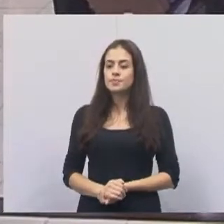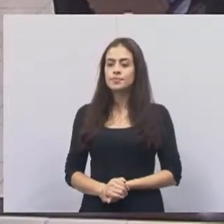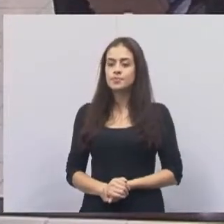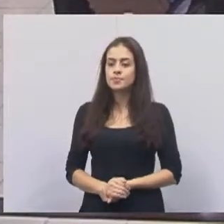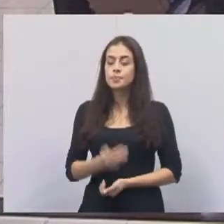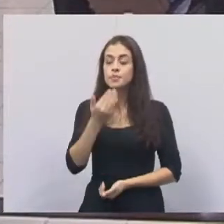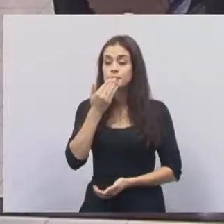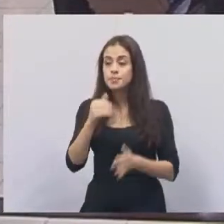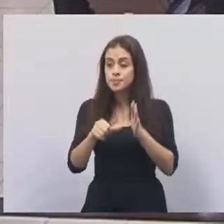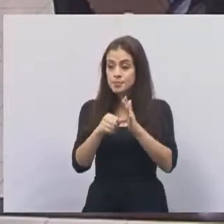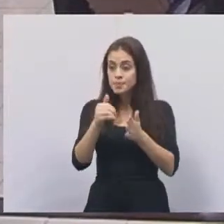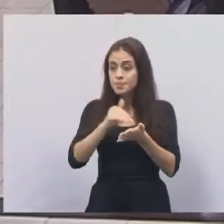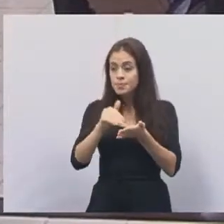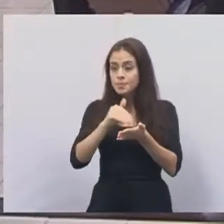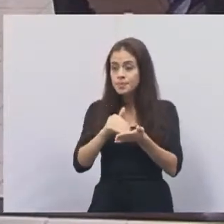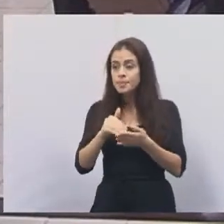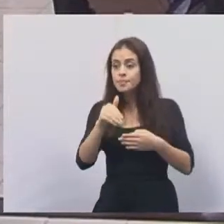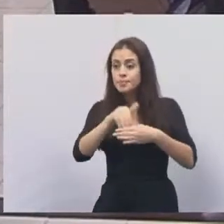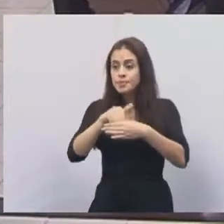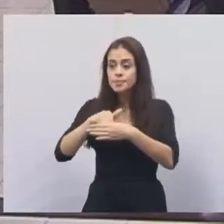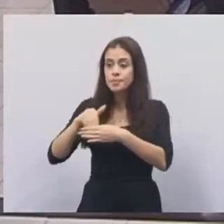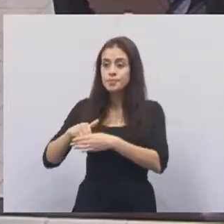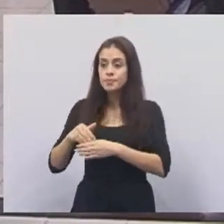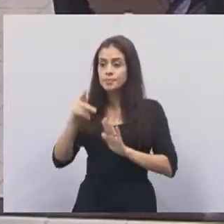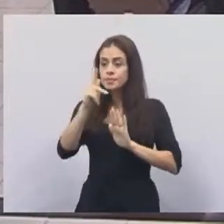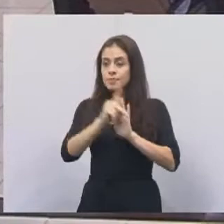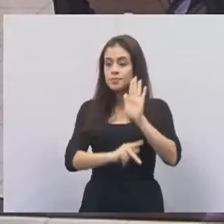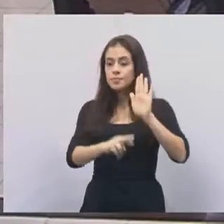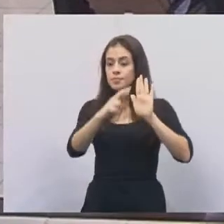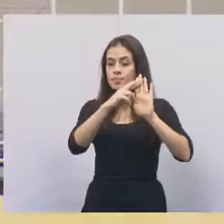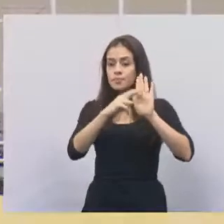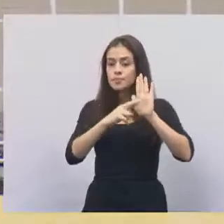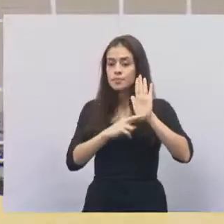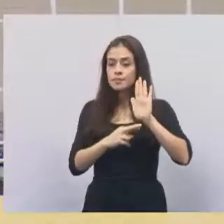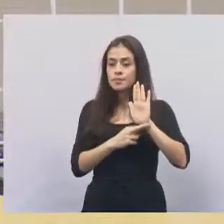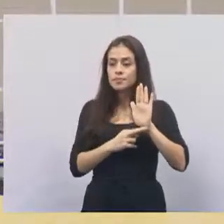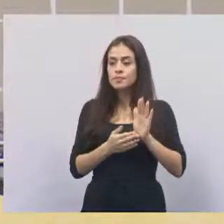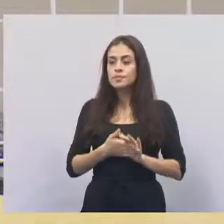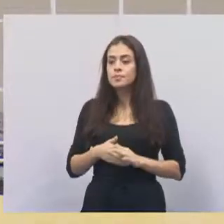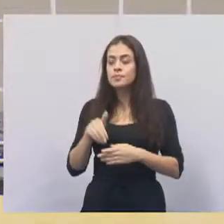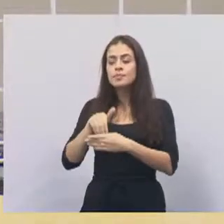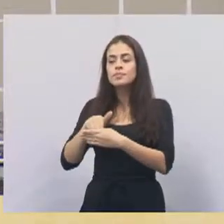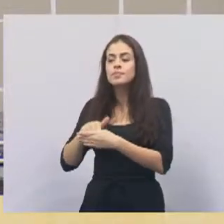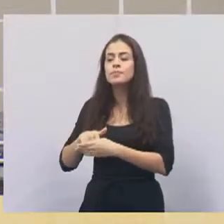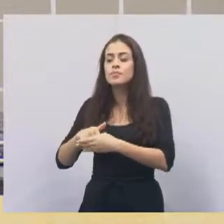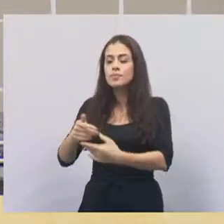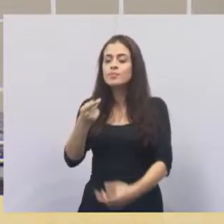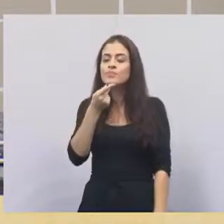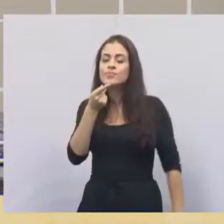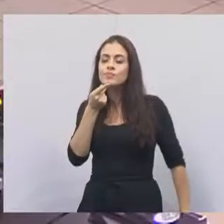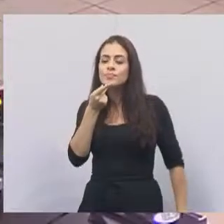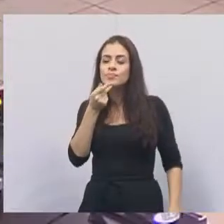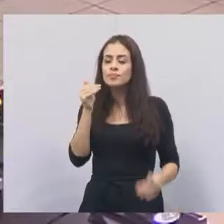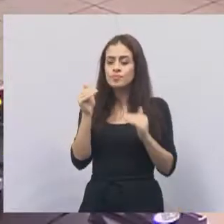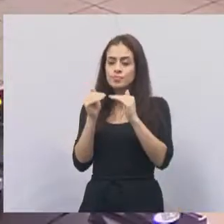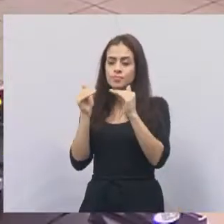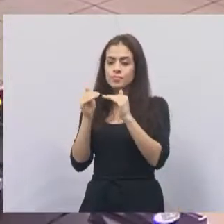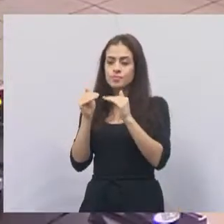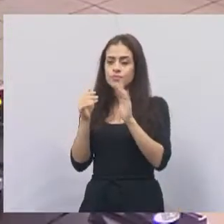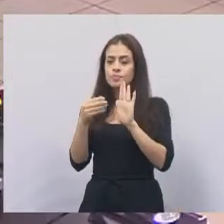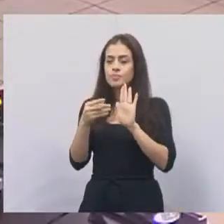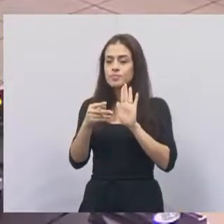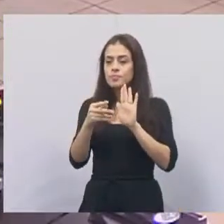peço agora o primeiro secretário que faça votação do projeto na forma regimental como voto Vereador Ernani Barreto favorável